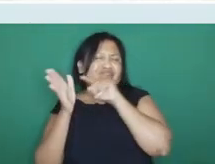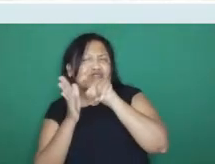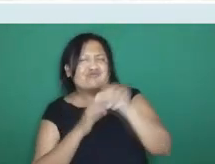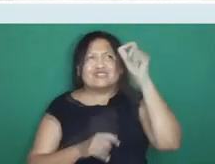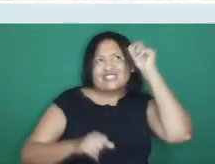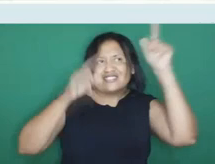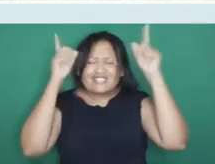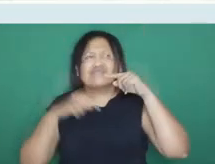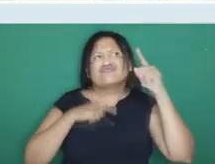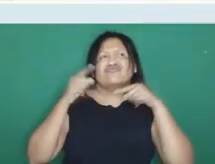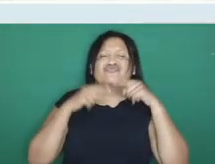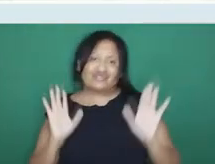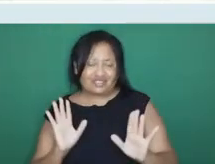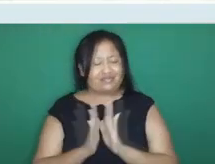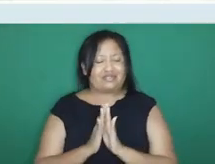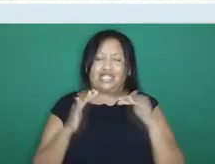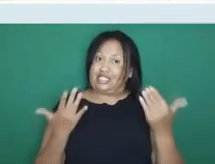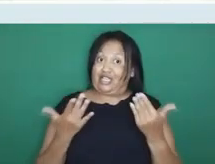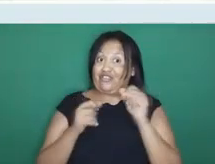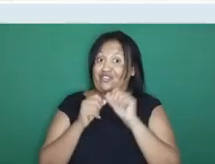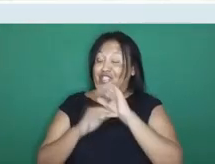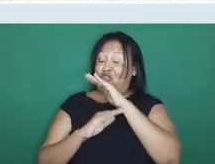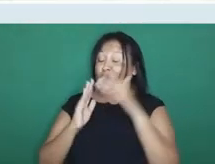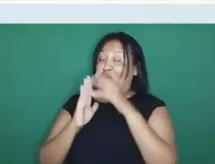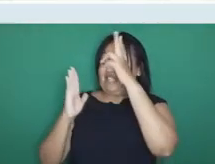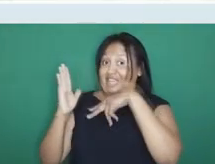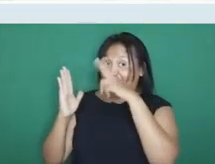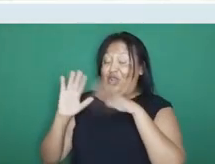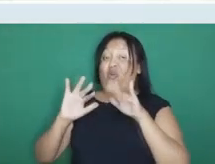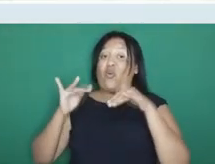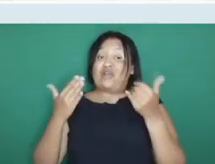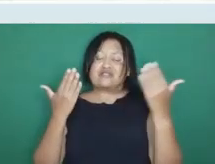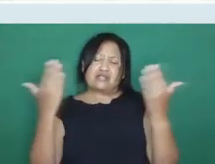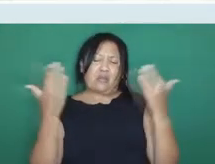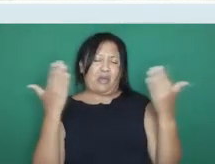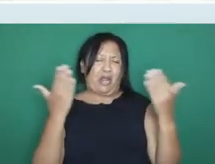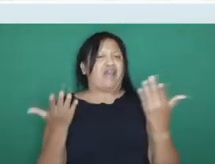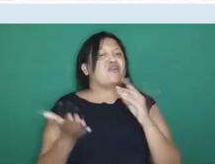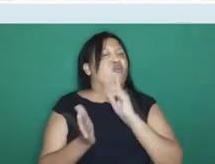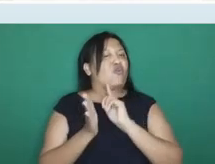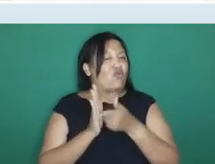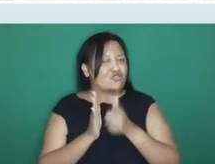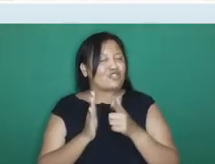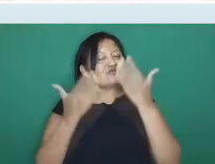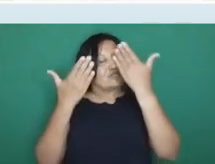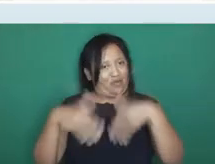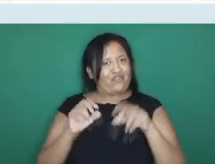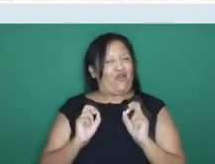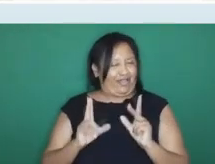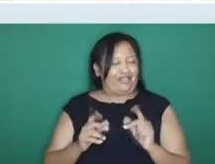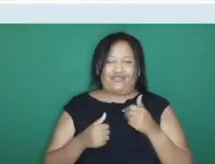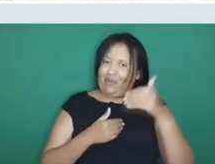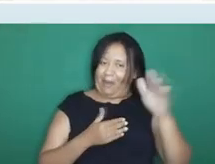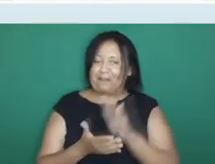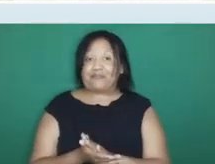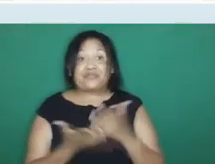Que ela possa trazer Então a gente vai fazer toda essa leitura quando se deparar com gênero como esse nas provas Tá certo então vamos